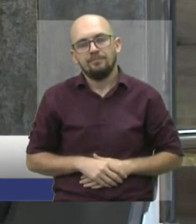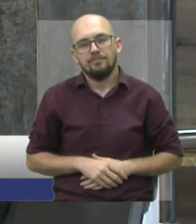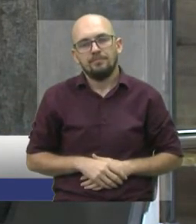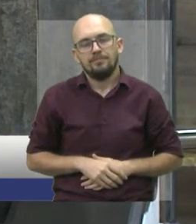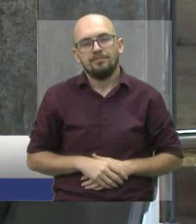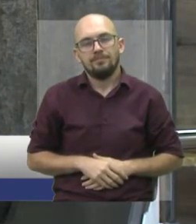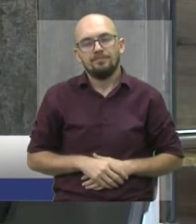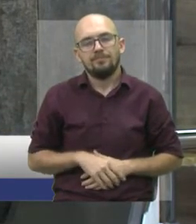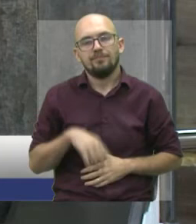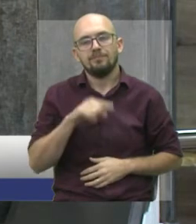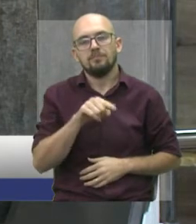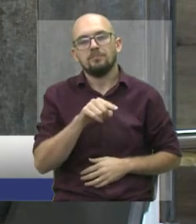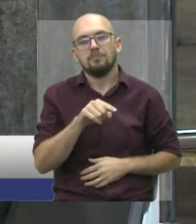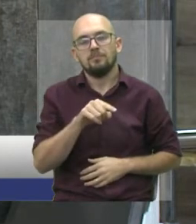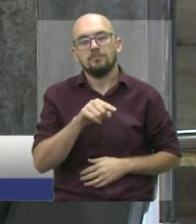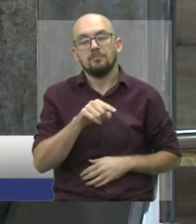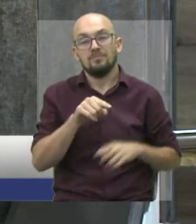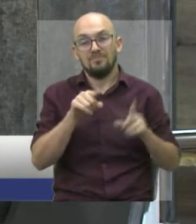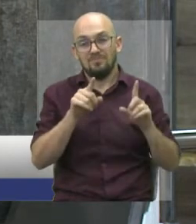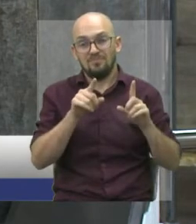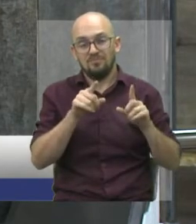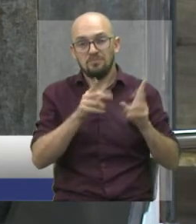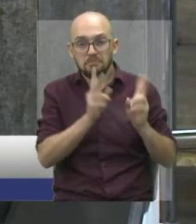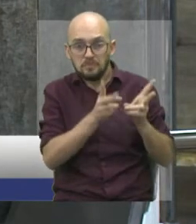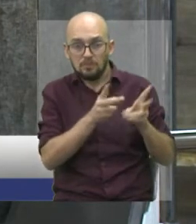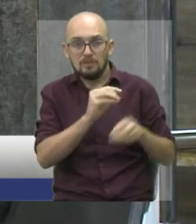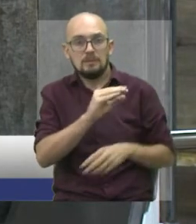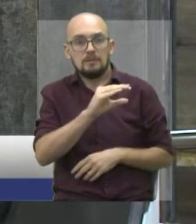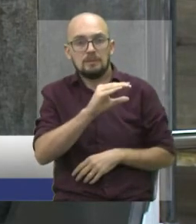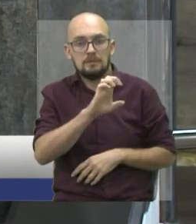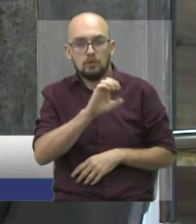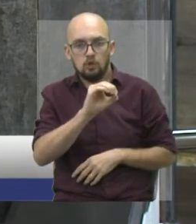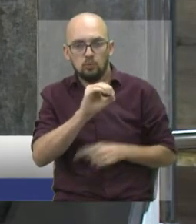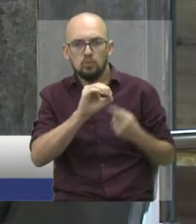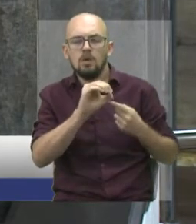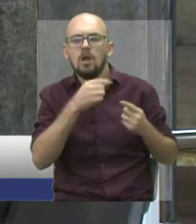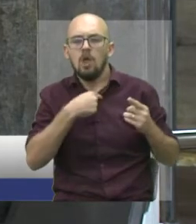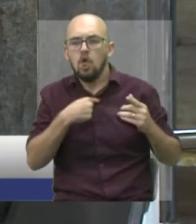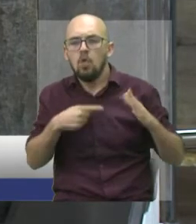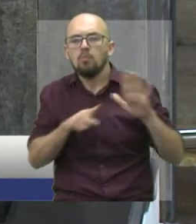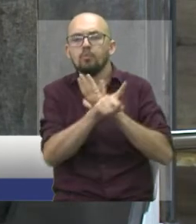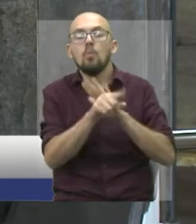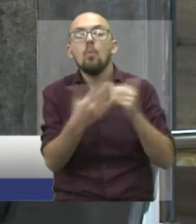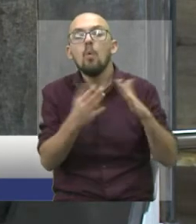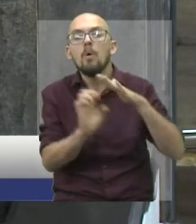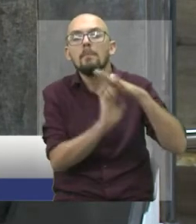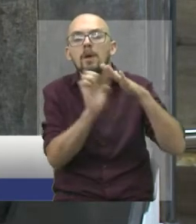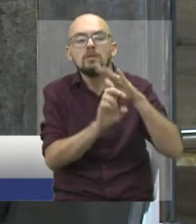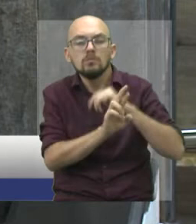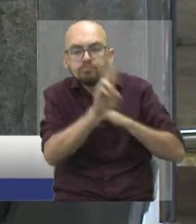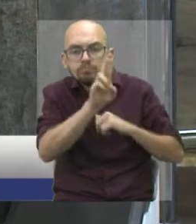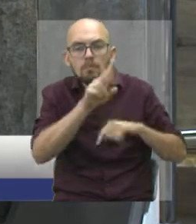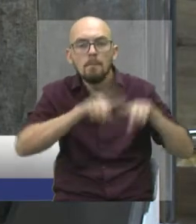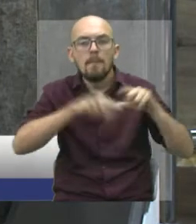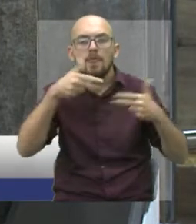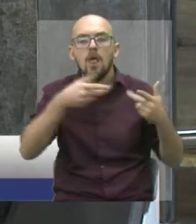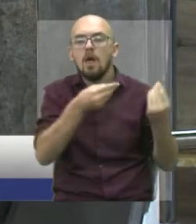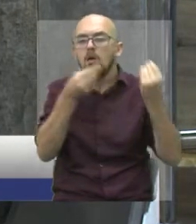E ele também, no requerimento do céu, a gente perguntou qual a empresa responsável pelo fornecimento dos